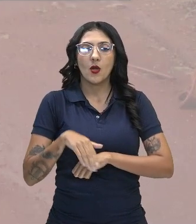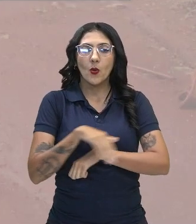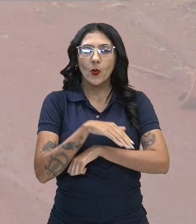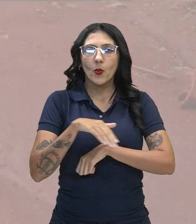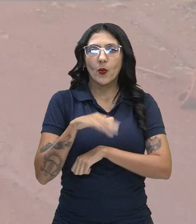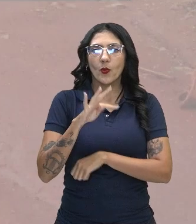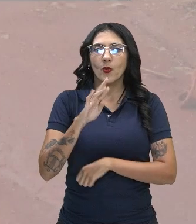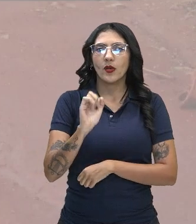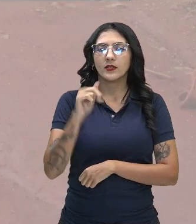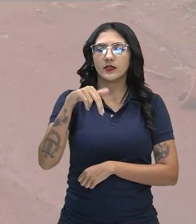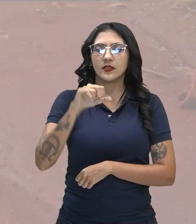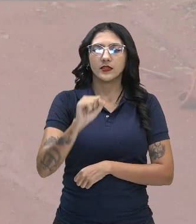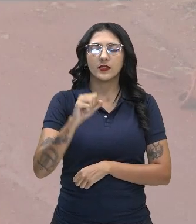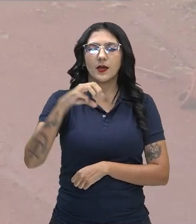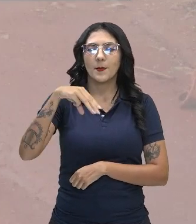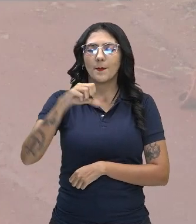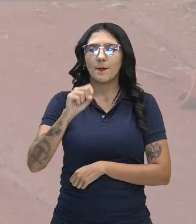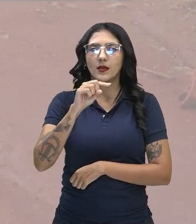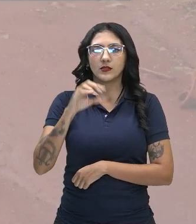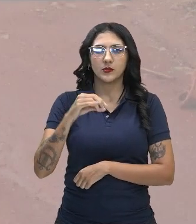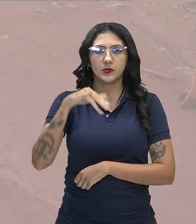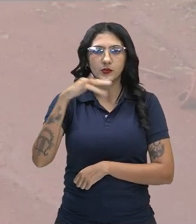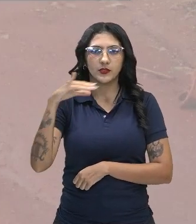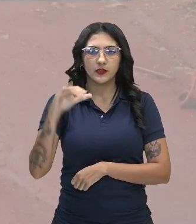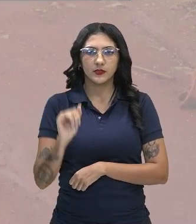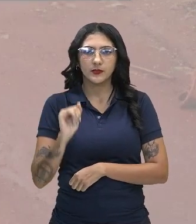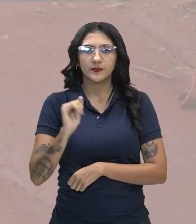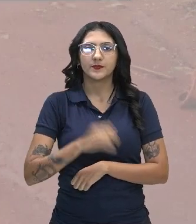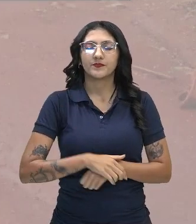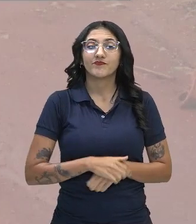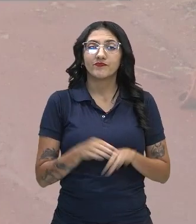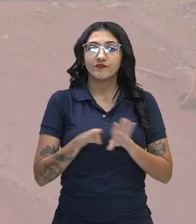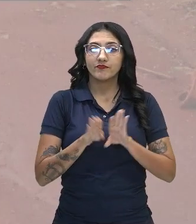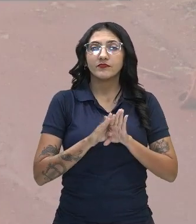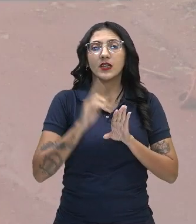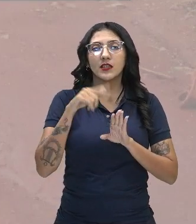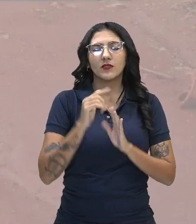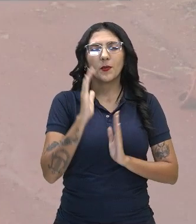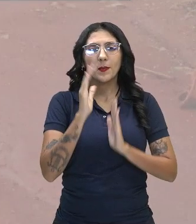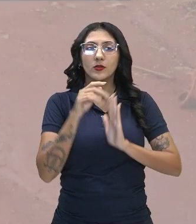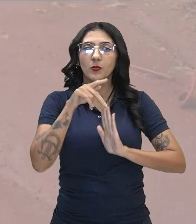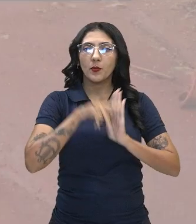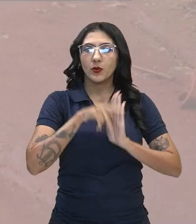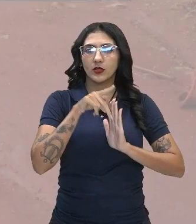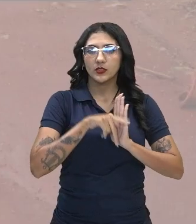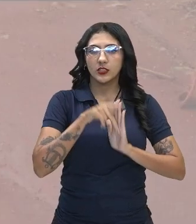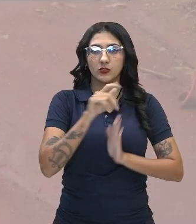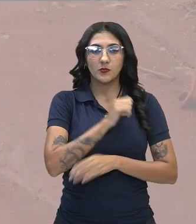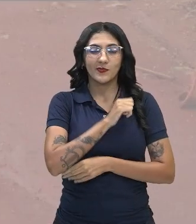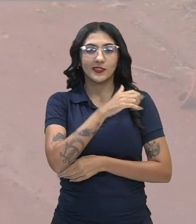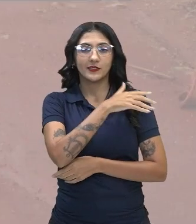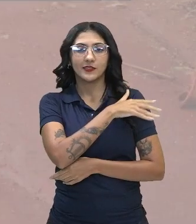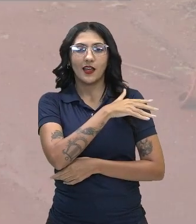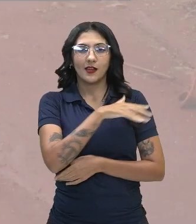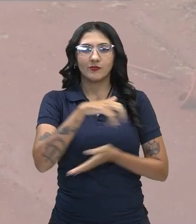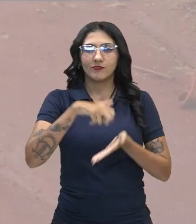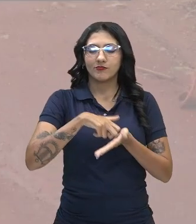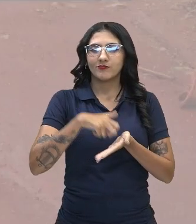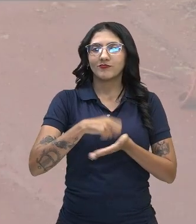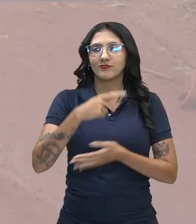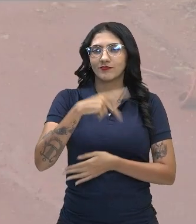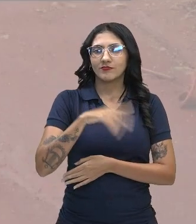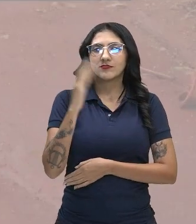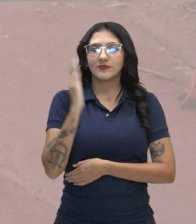de 1970, projeto militar ali do período ditatorial do Brasil, que tinha